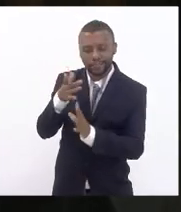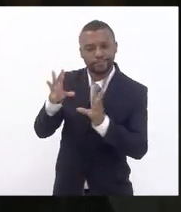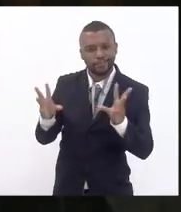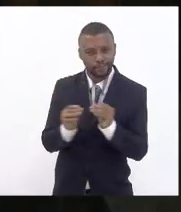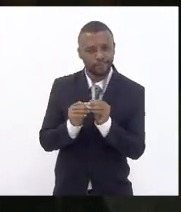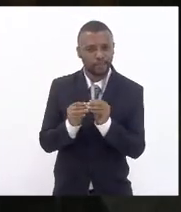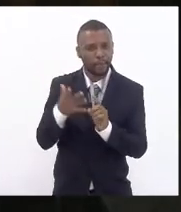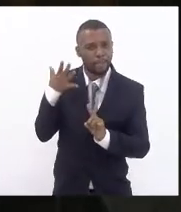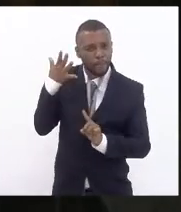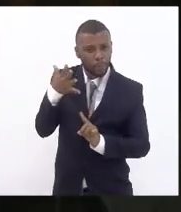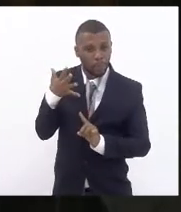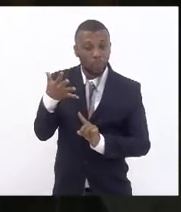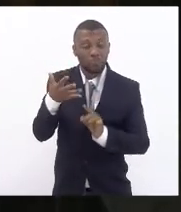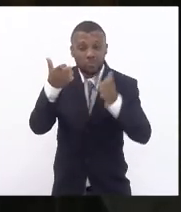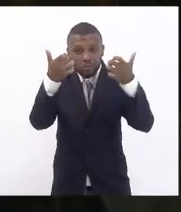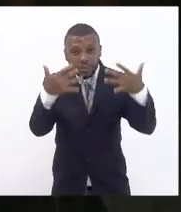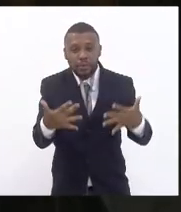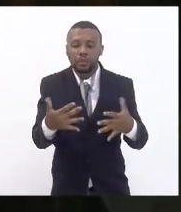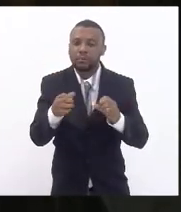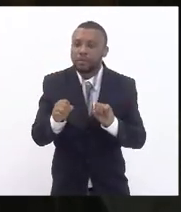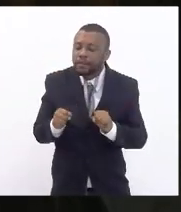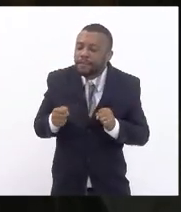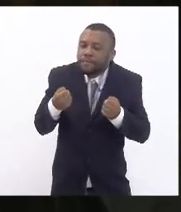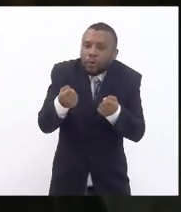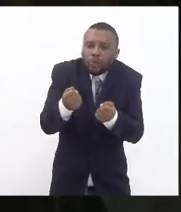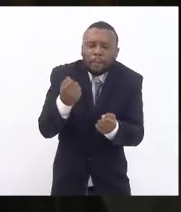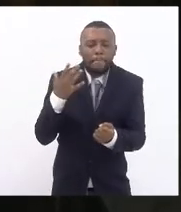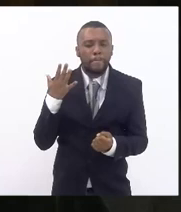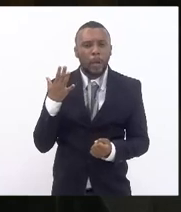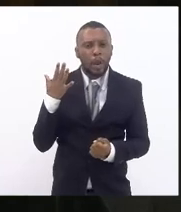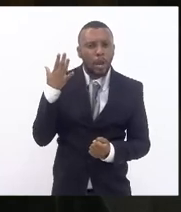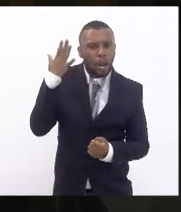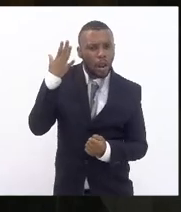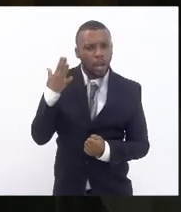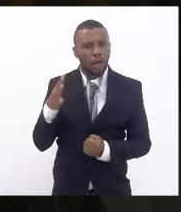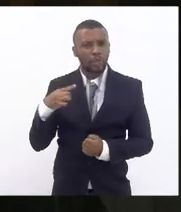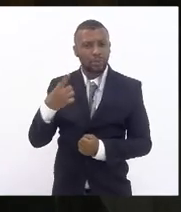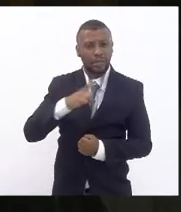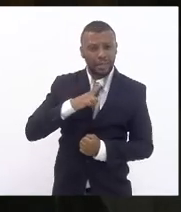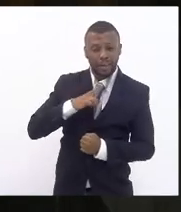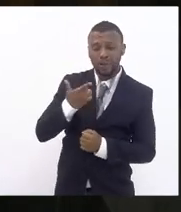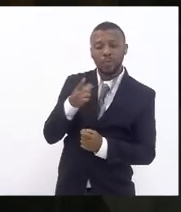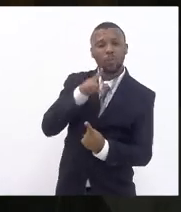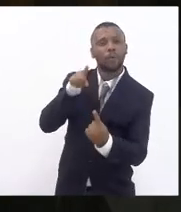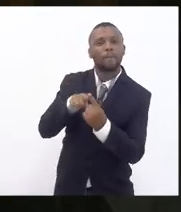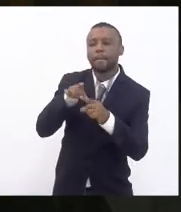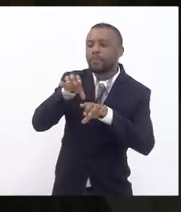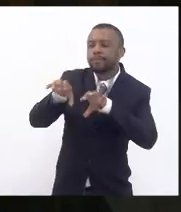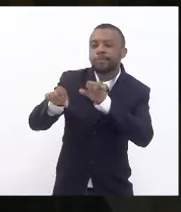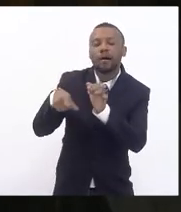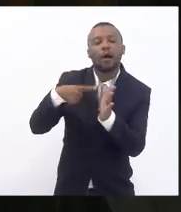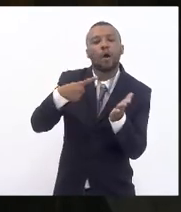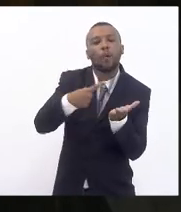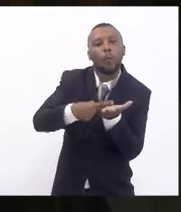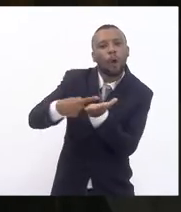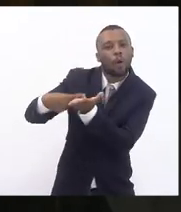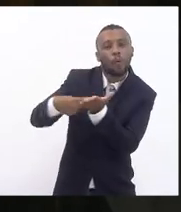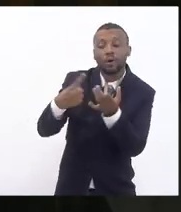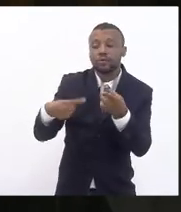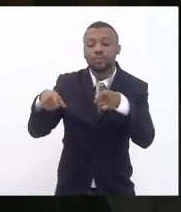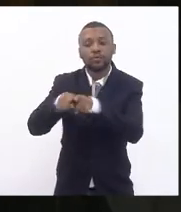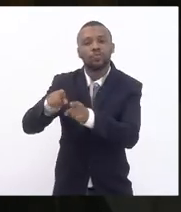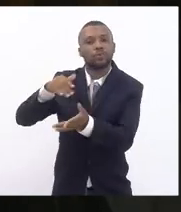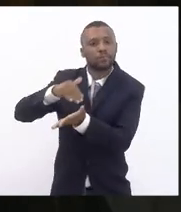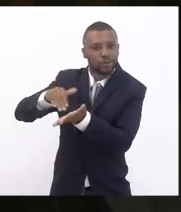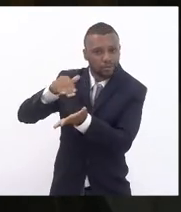esse esforço que estamos fazendo para buscar um acordo com a Secretaria de Estado de Educação, com o